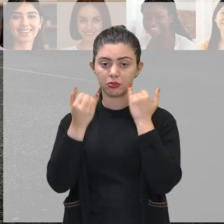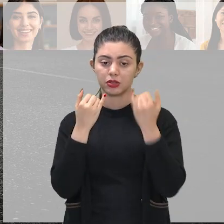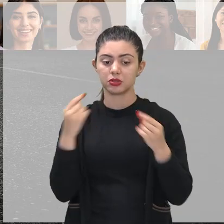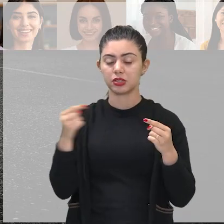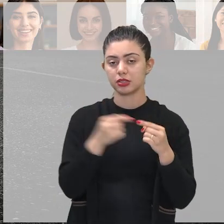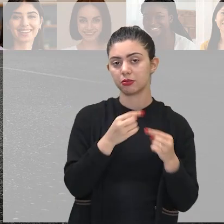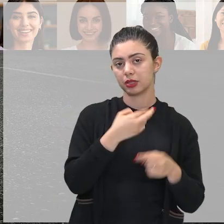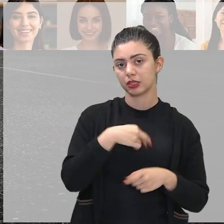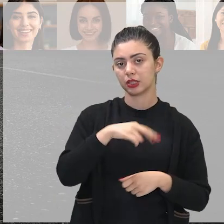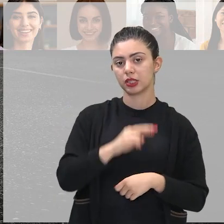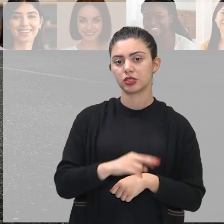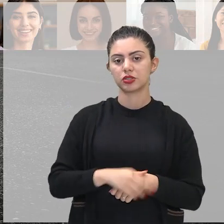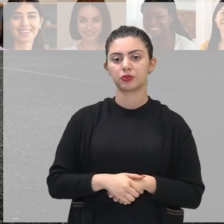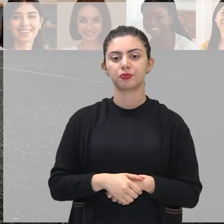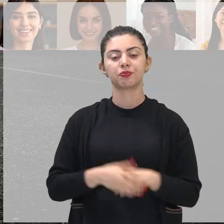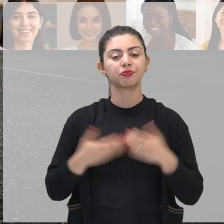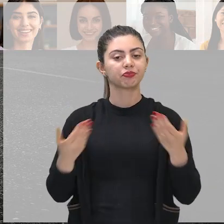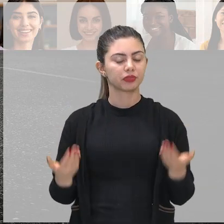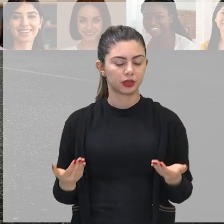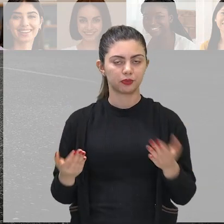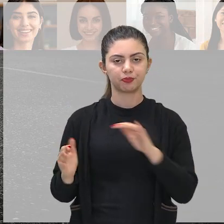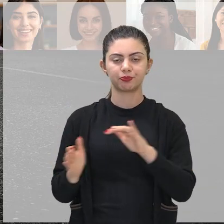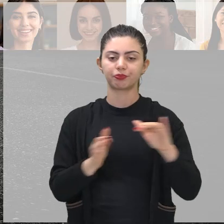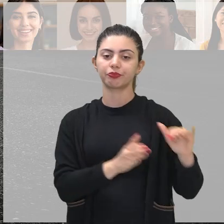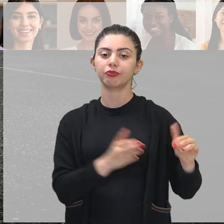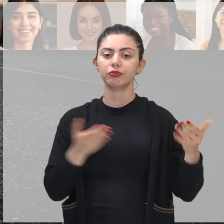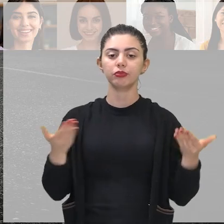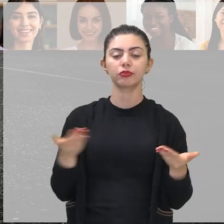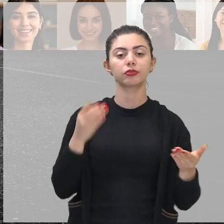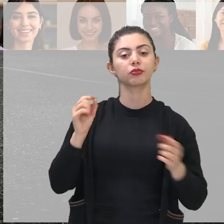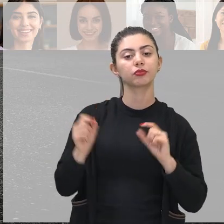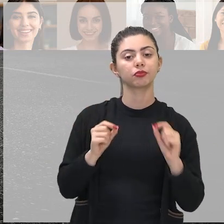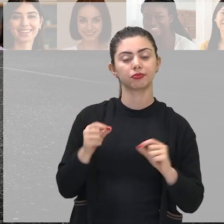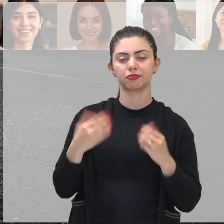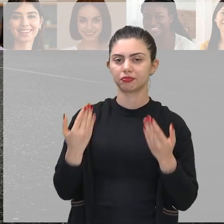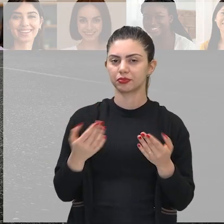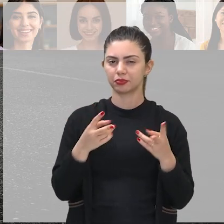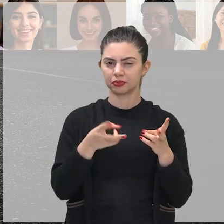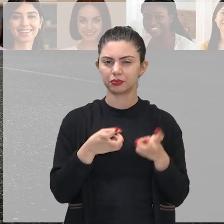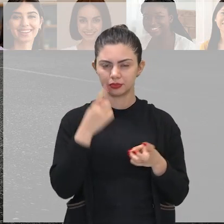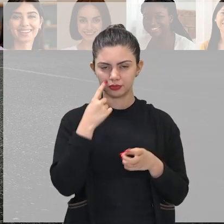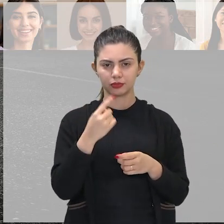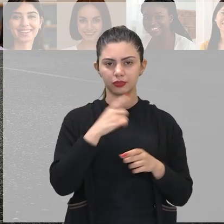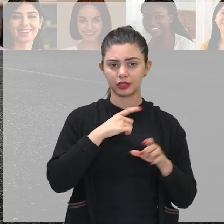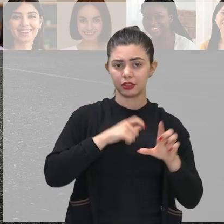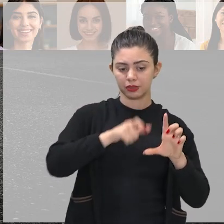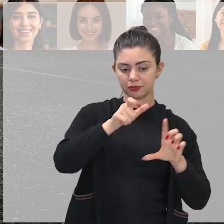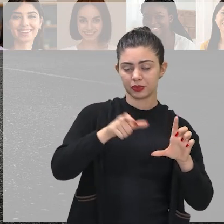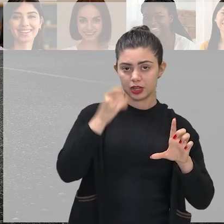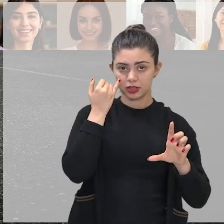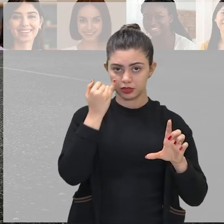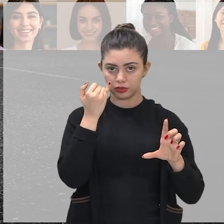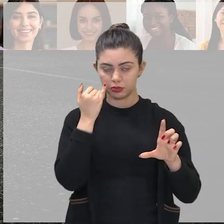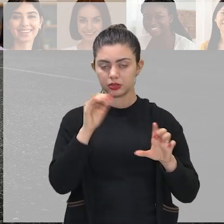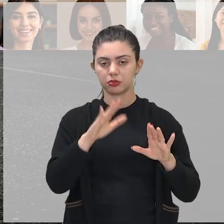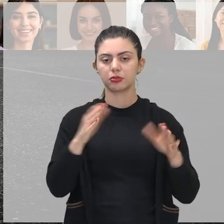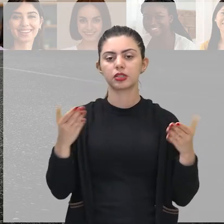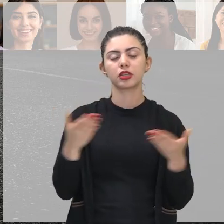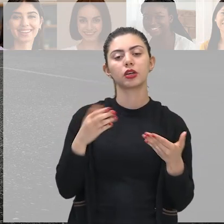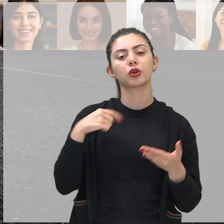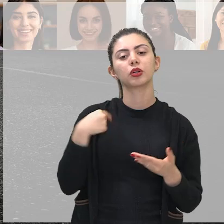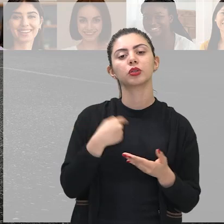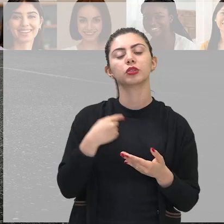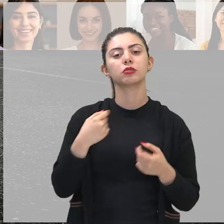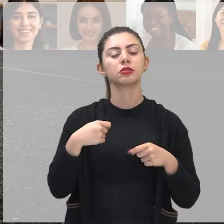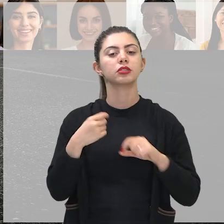da religiosidade. Agora eu queria fazer pegando esse dado que vocês tiveram contato, nós queríamos